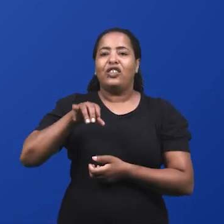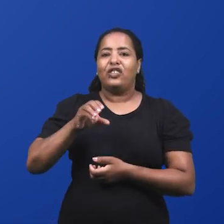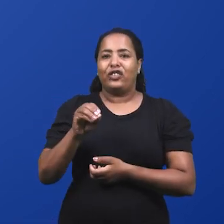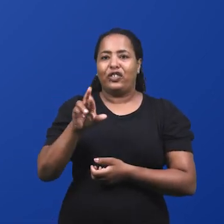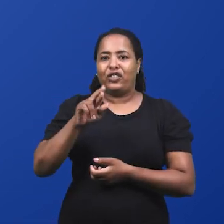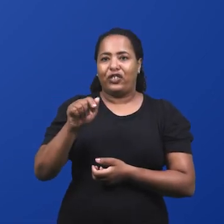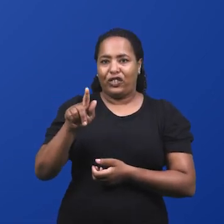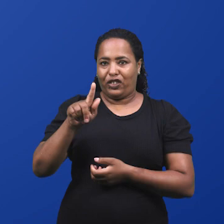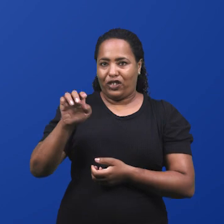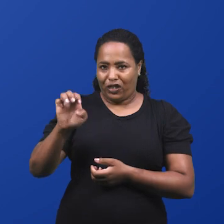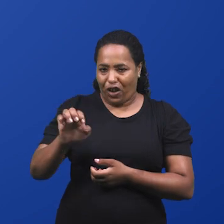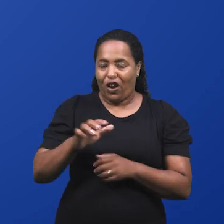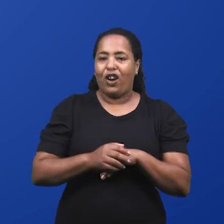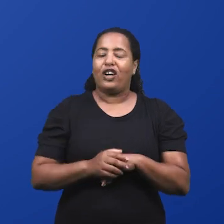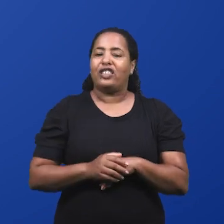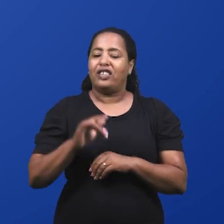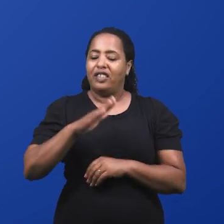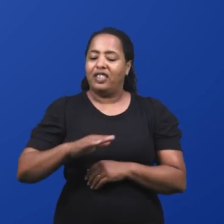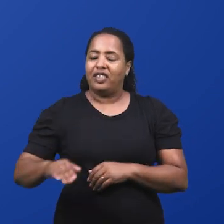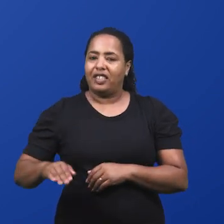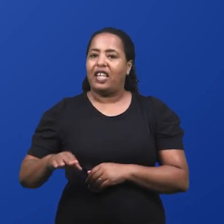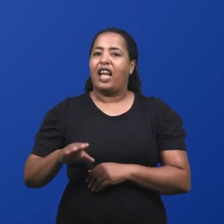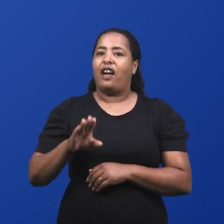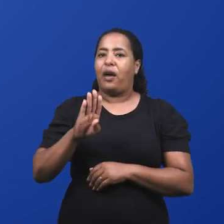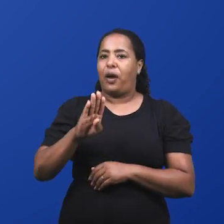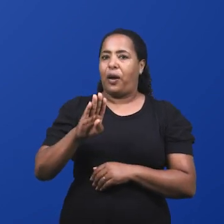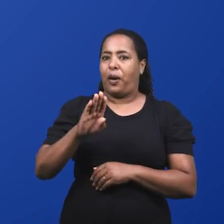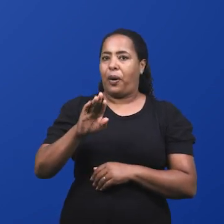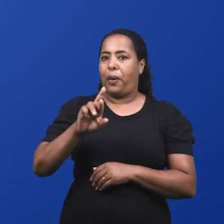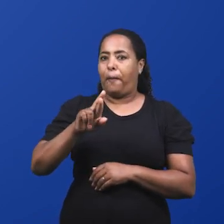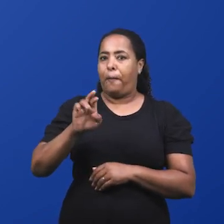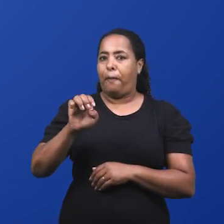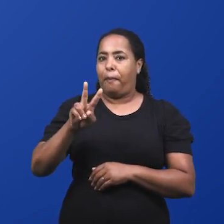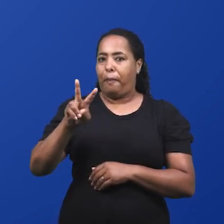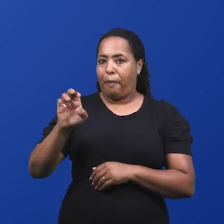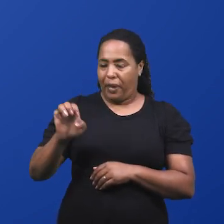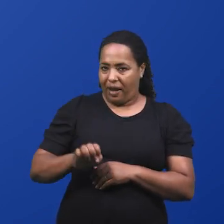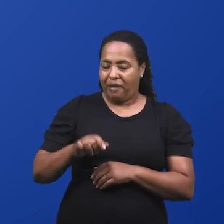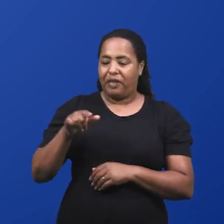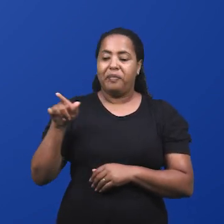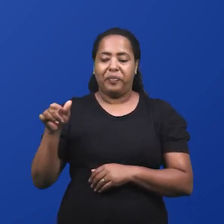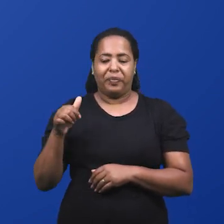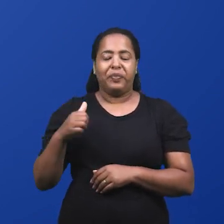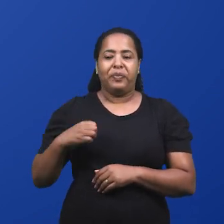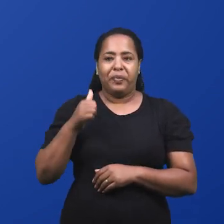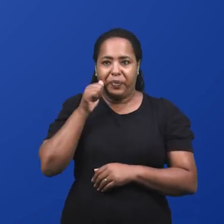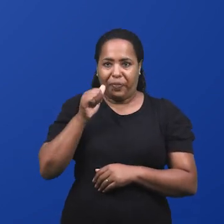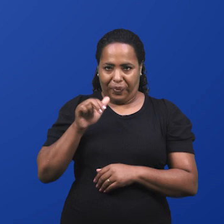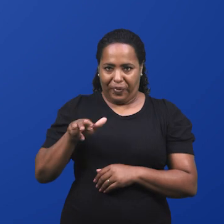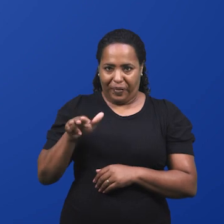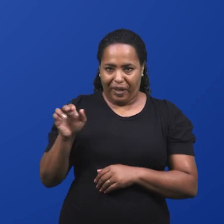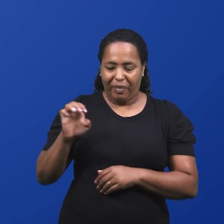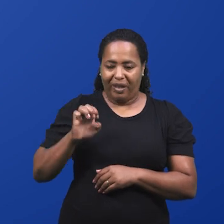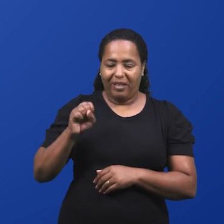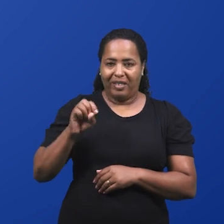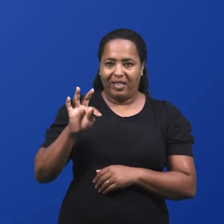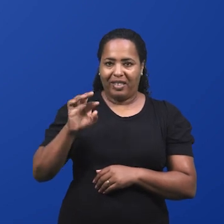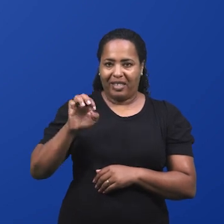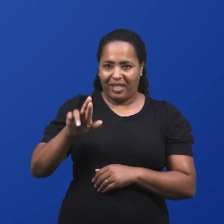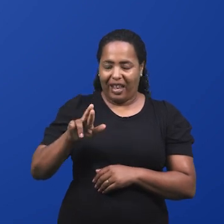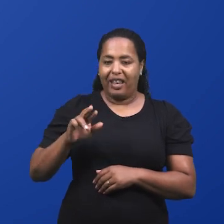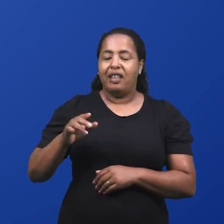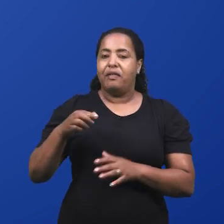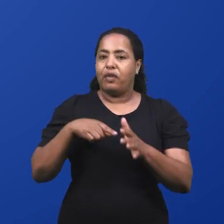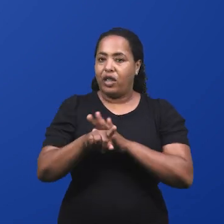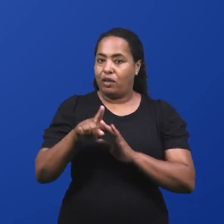Jorge, intermediário da igreja de Breves, do Pará. E essa é minha mãe Estela, e hoje eu vou responder a pergunta número